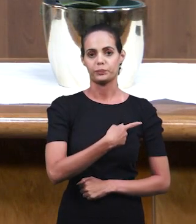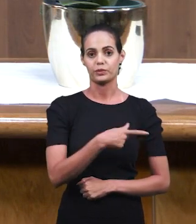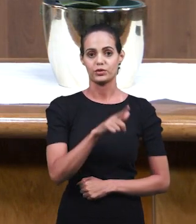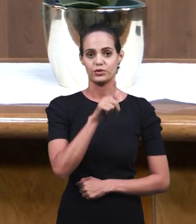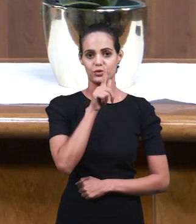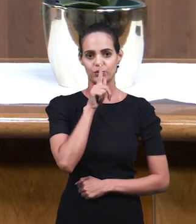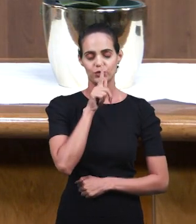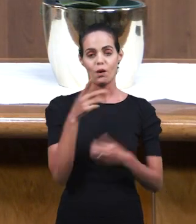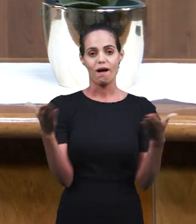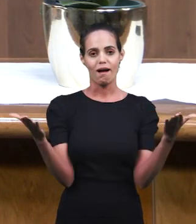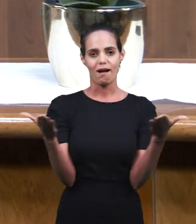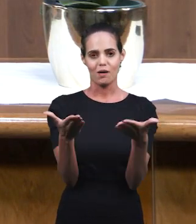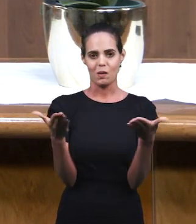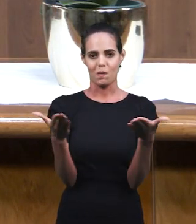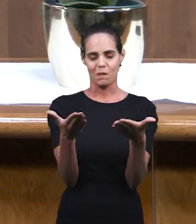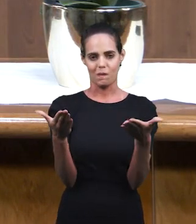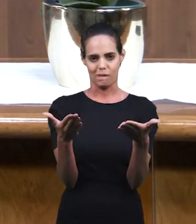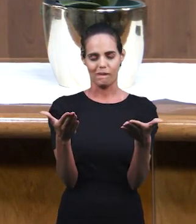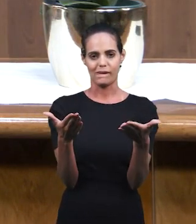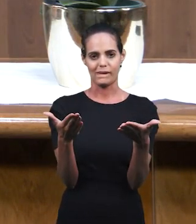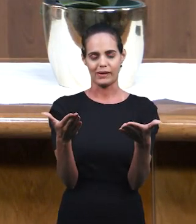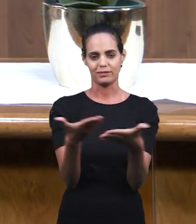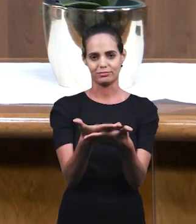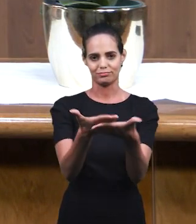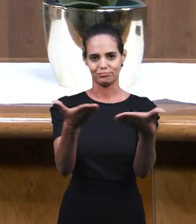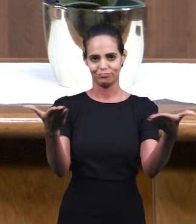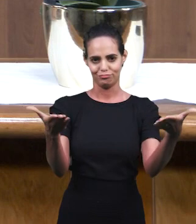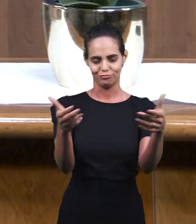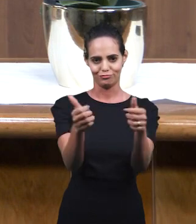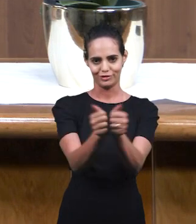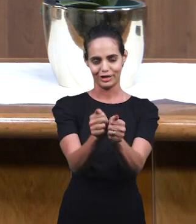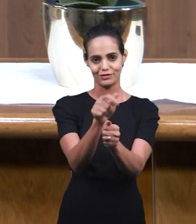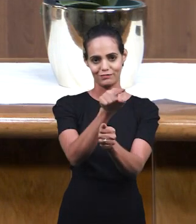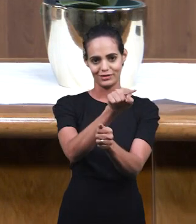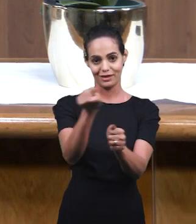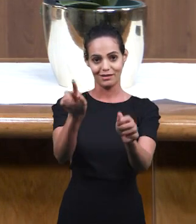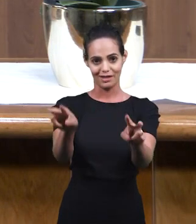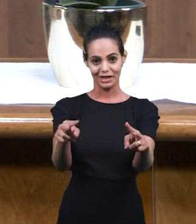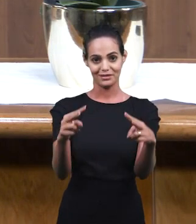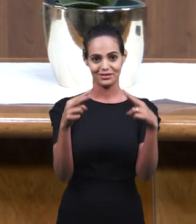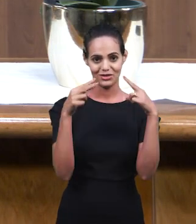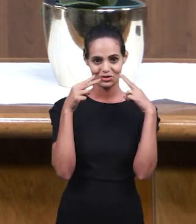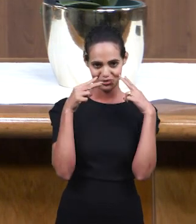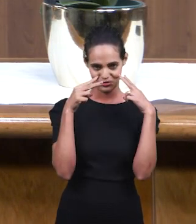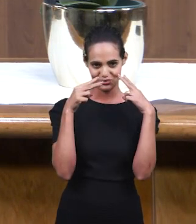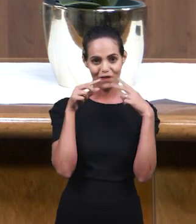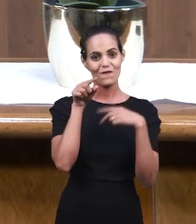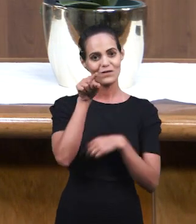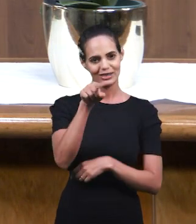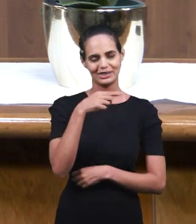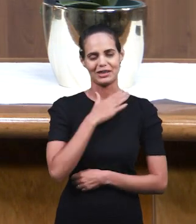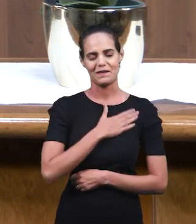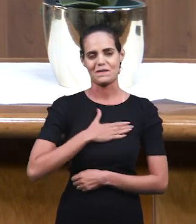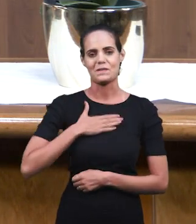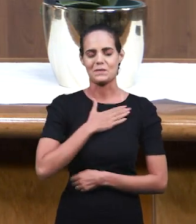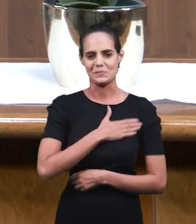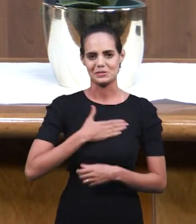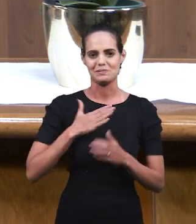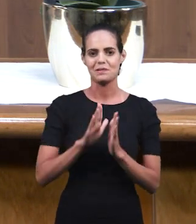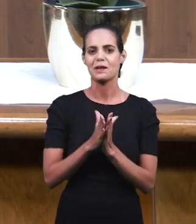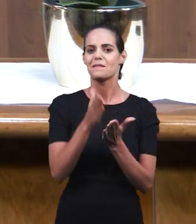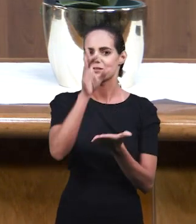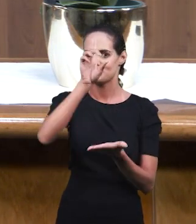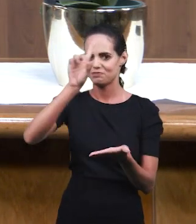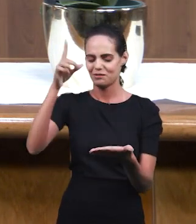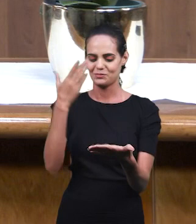os irmãos. E eu tenho certeza que você que está assistindo, você é daqueles que gosta muito de estudar a